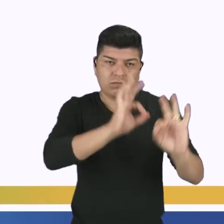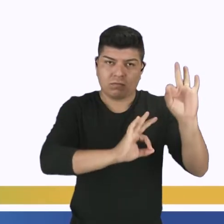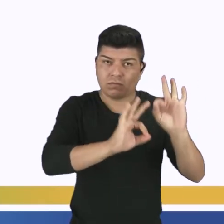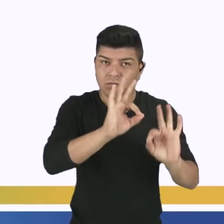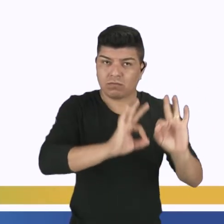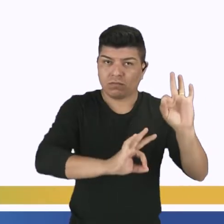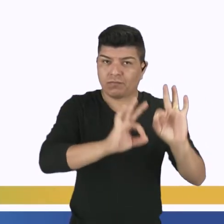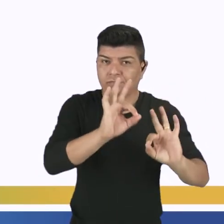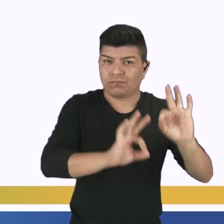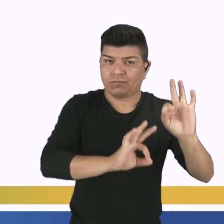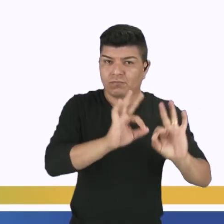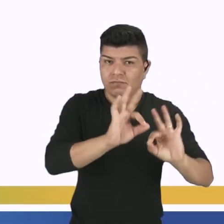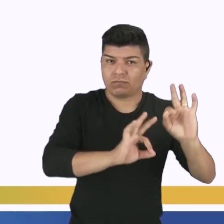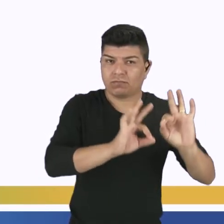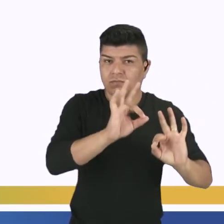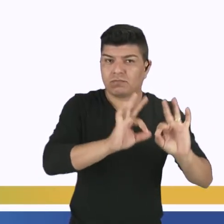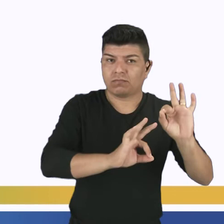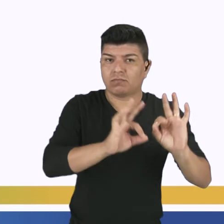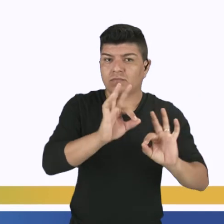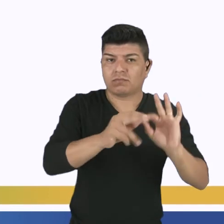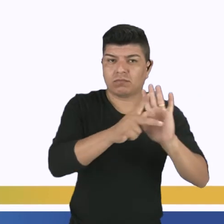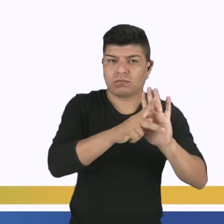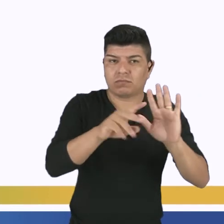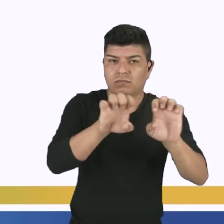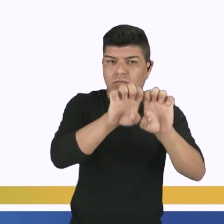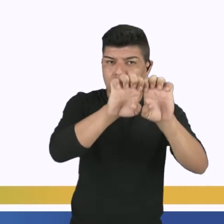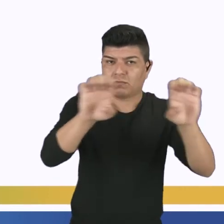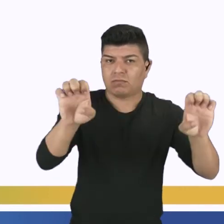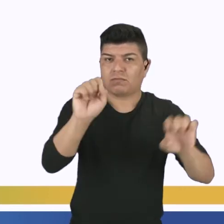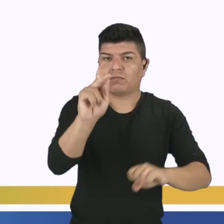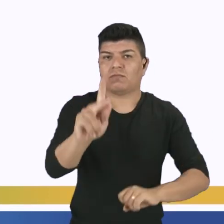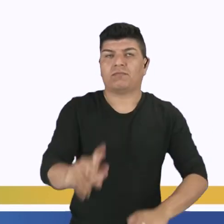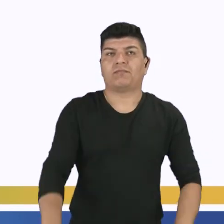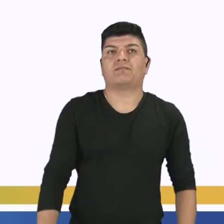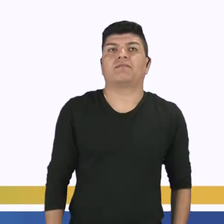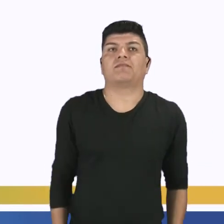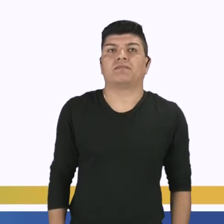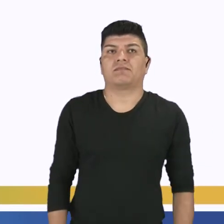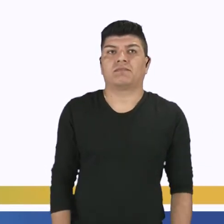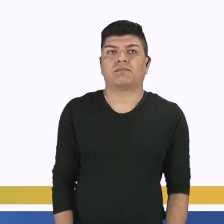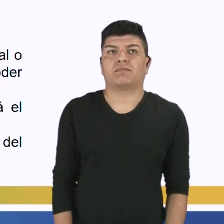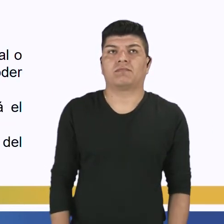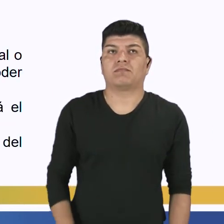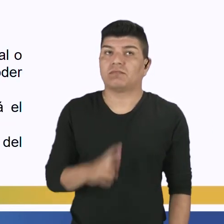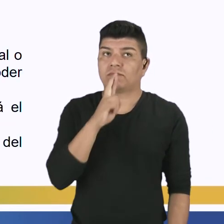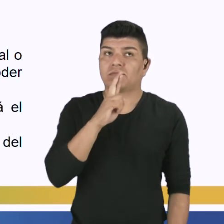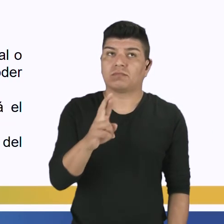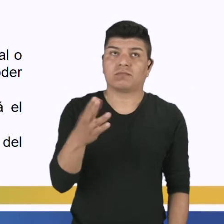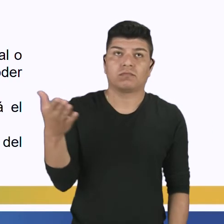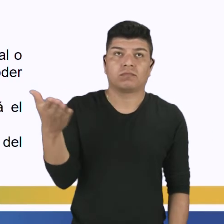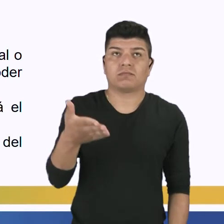arrumada ou como está organizada a sua estrutura, tá bom? Então, vamos responder.